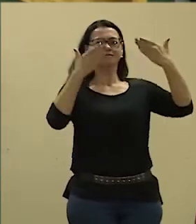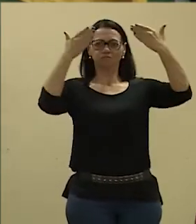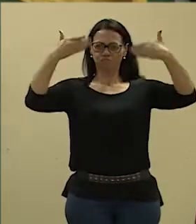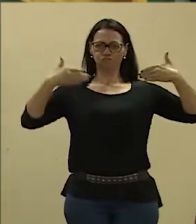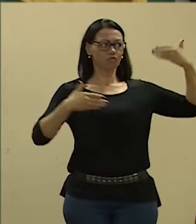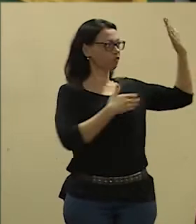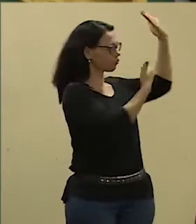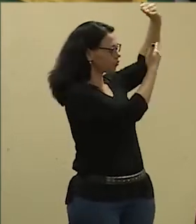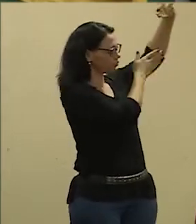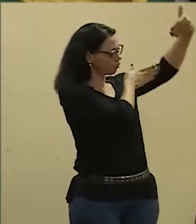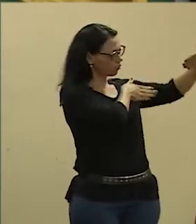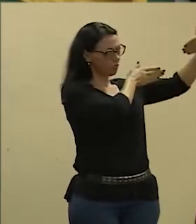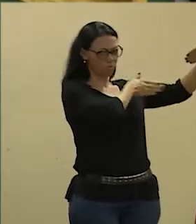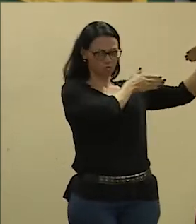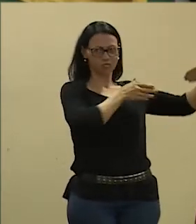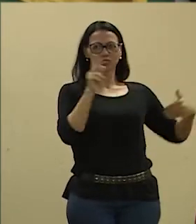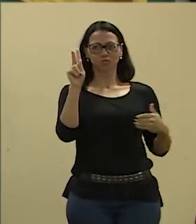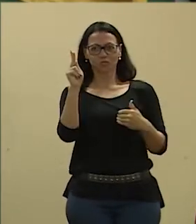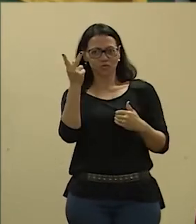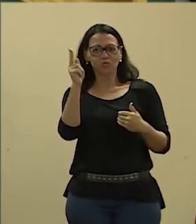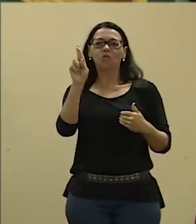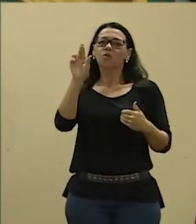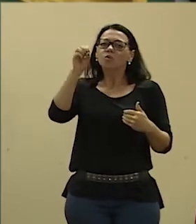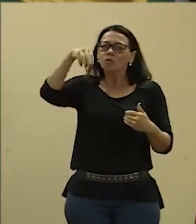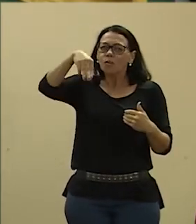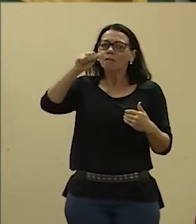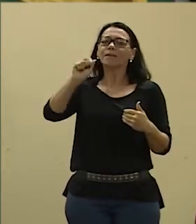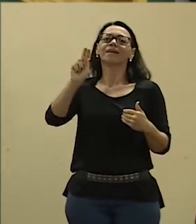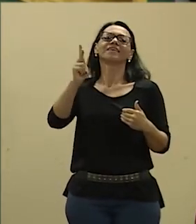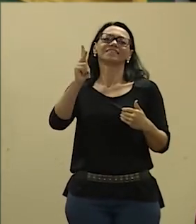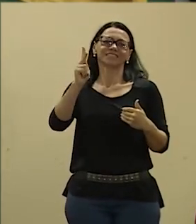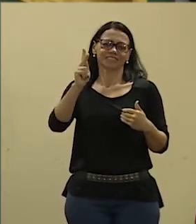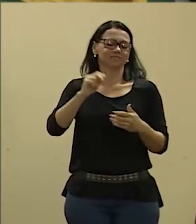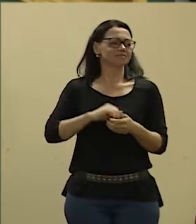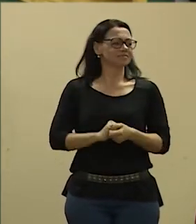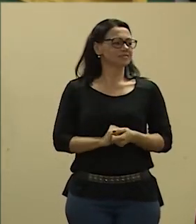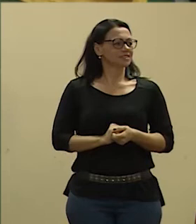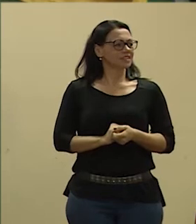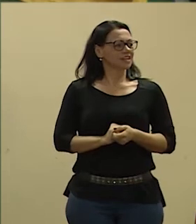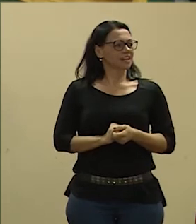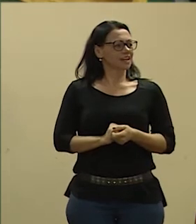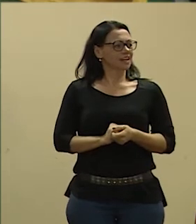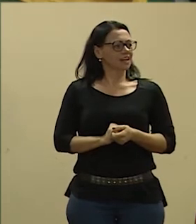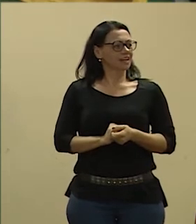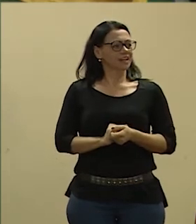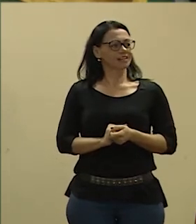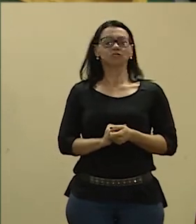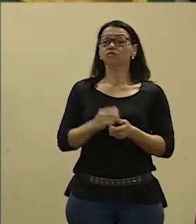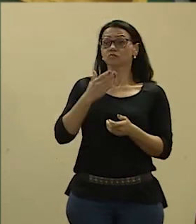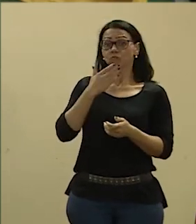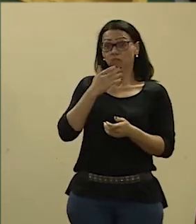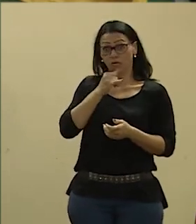está chamando o vídeo profissional mas eu tenho que ter nisso eu gosto de pensar que a gente pode esperar muito no